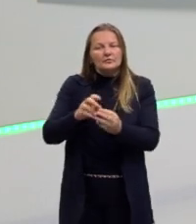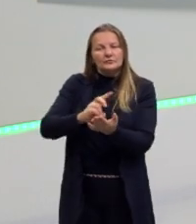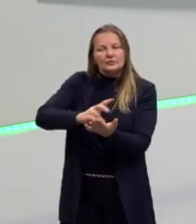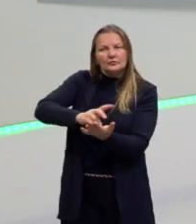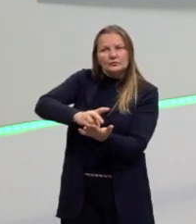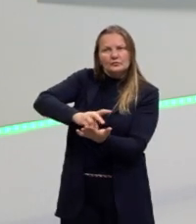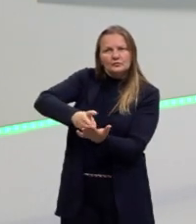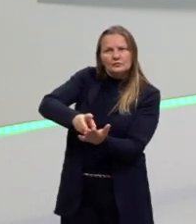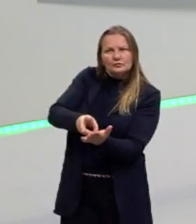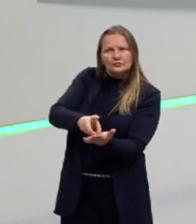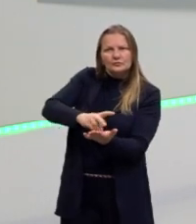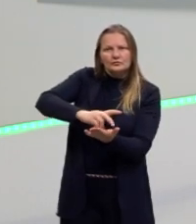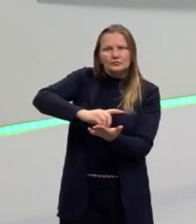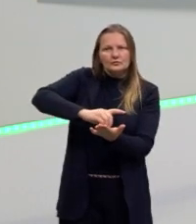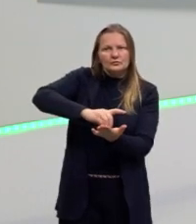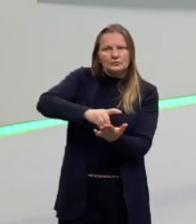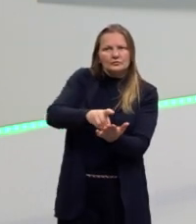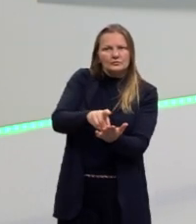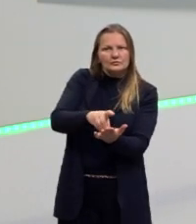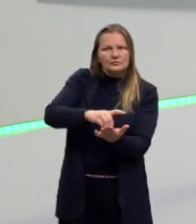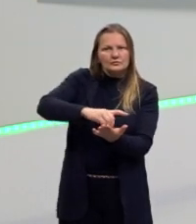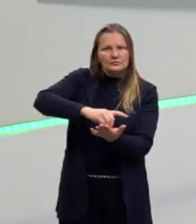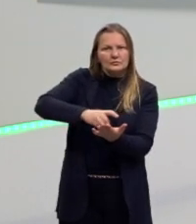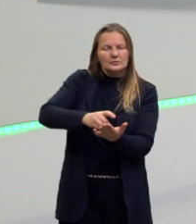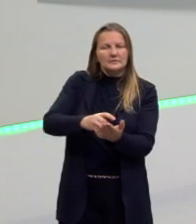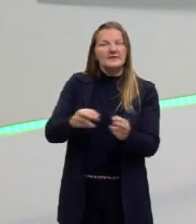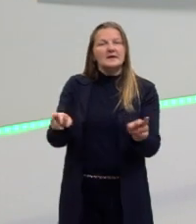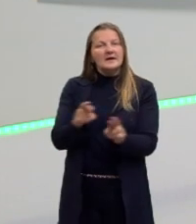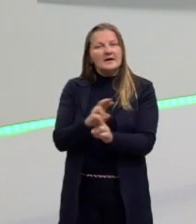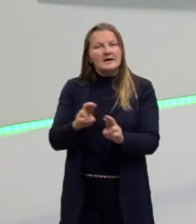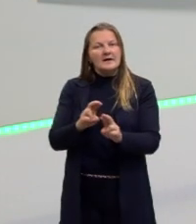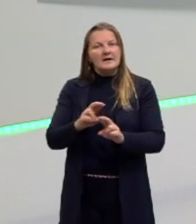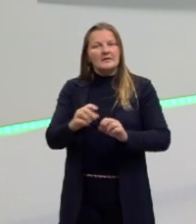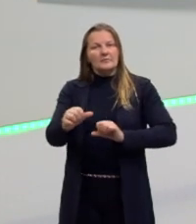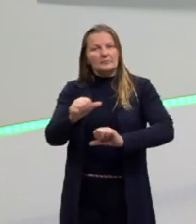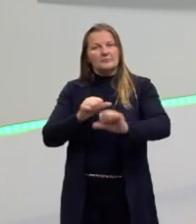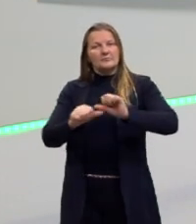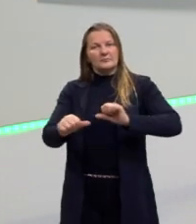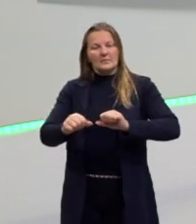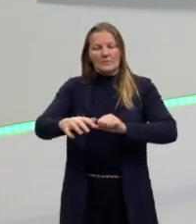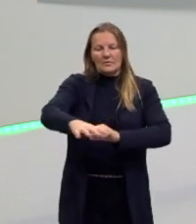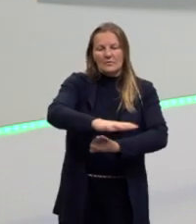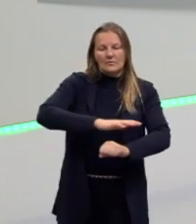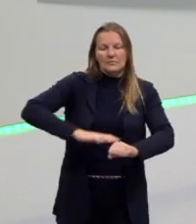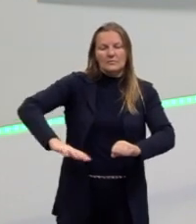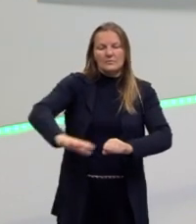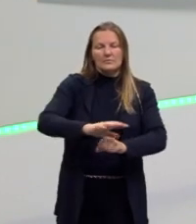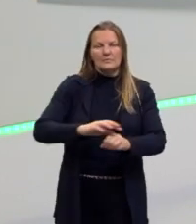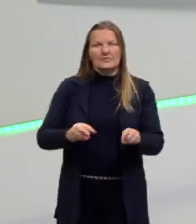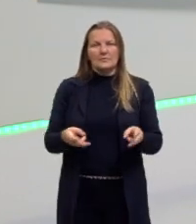porque ela reage a campos magnéticos, certo?